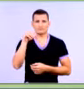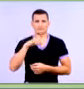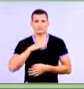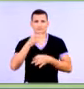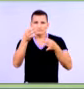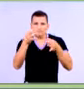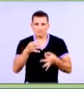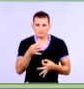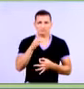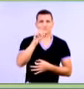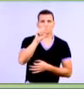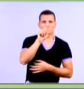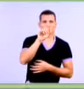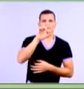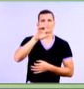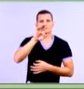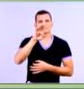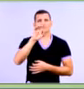Então, olha, A,